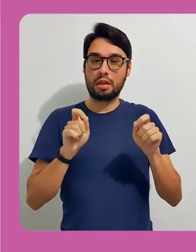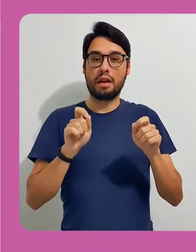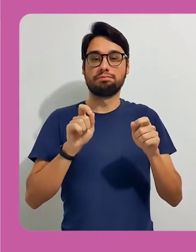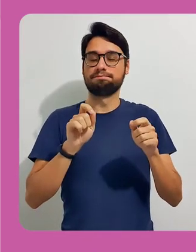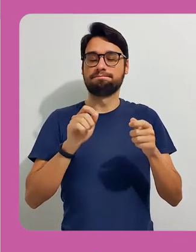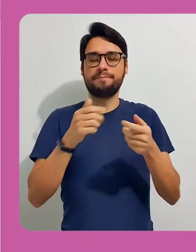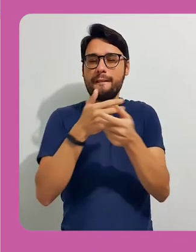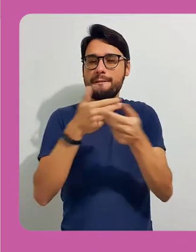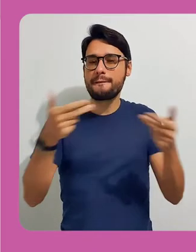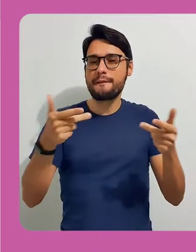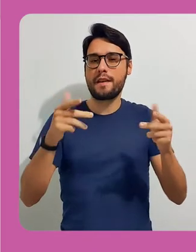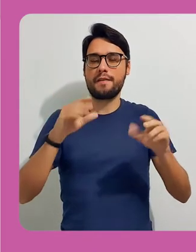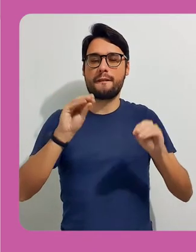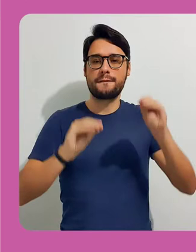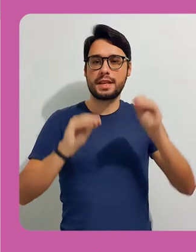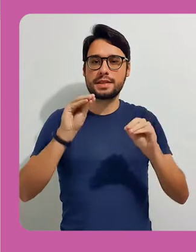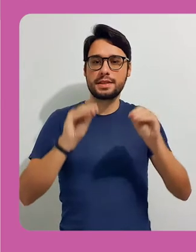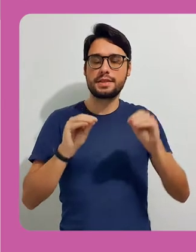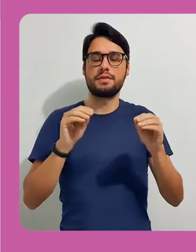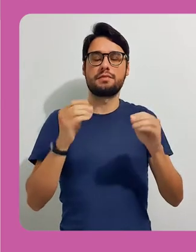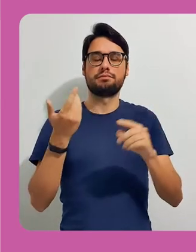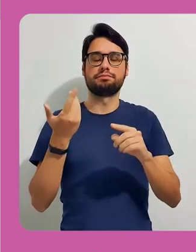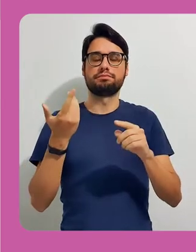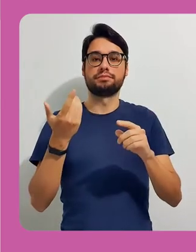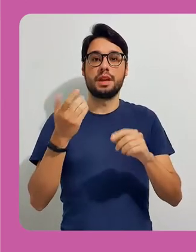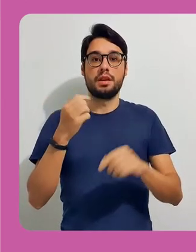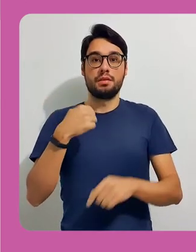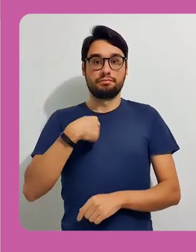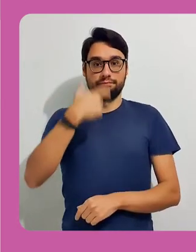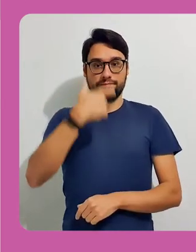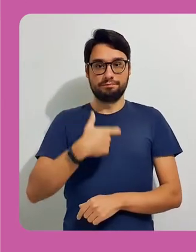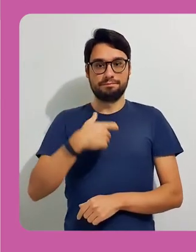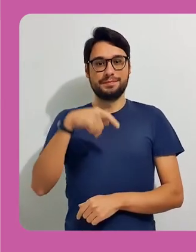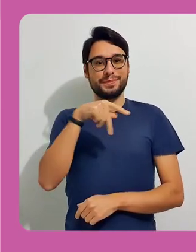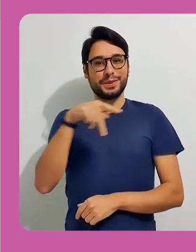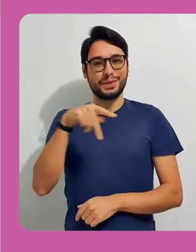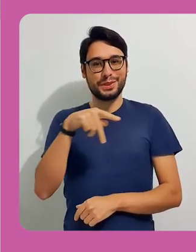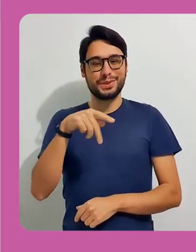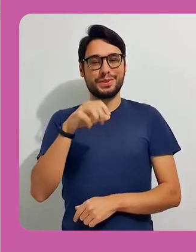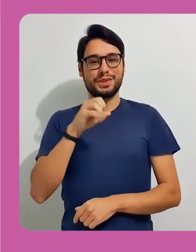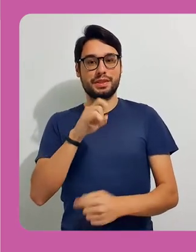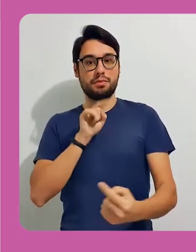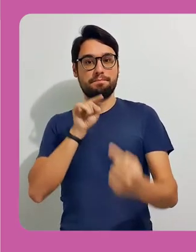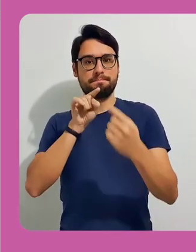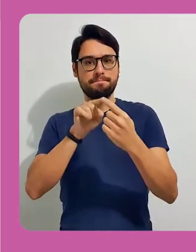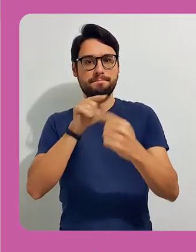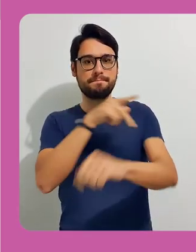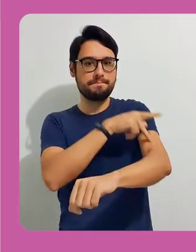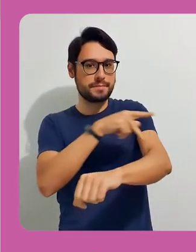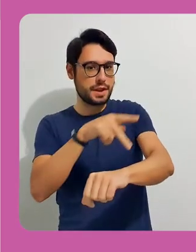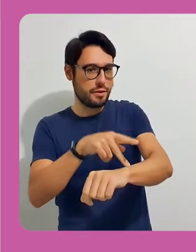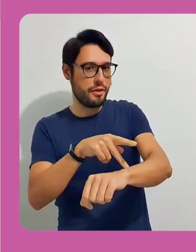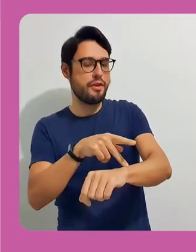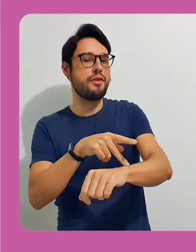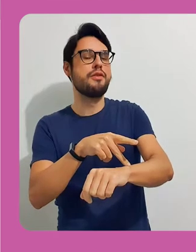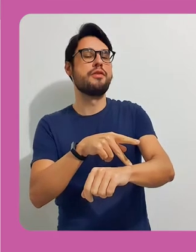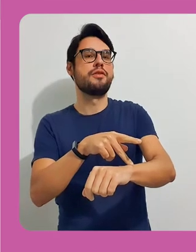dependendo de qual o objetivo pedagógico a gente tem a gente pode